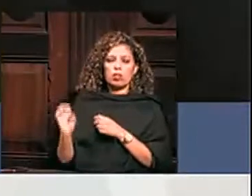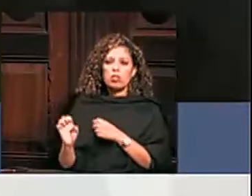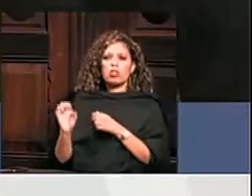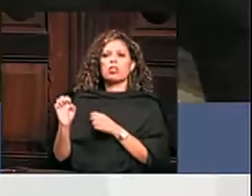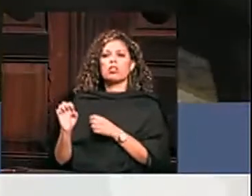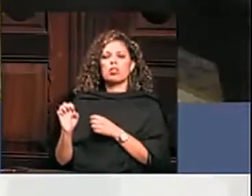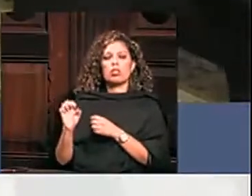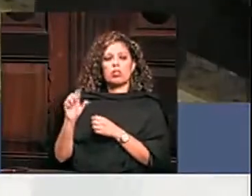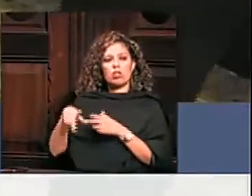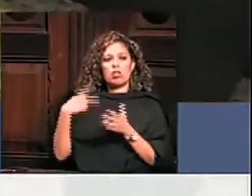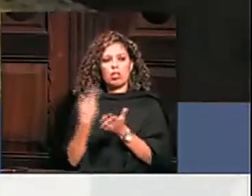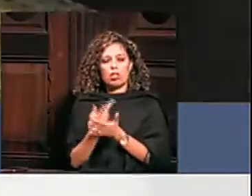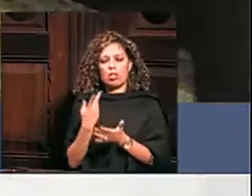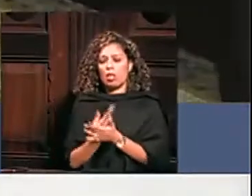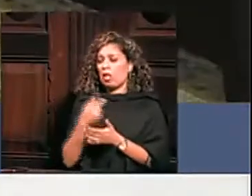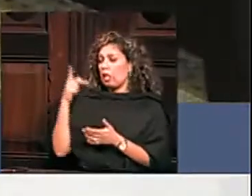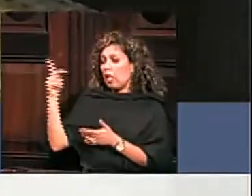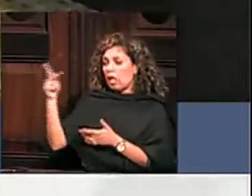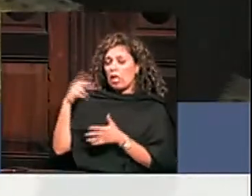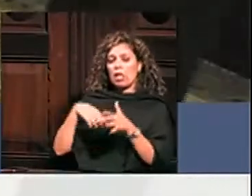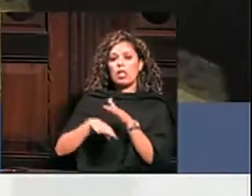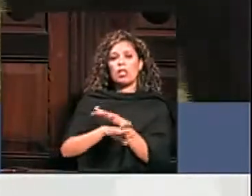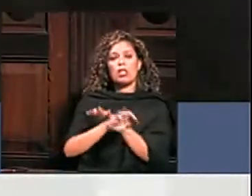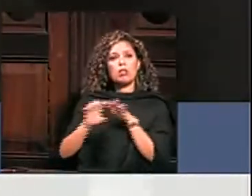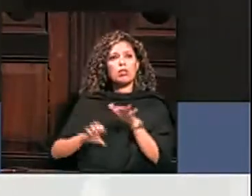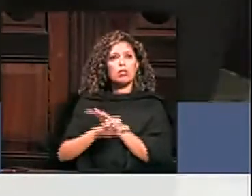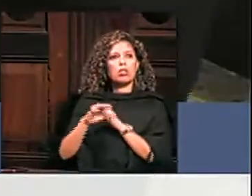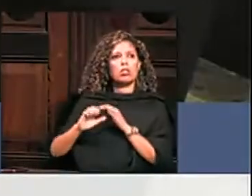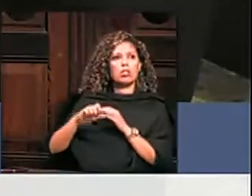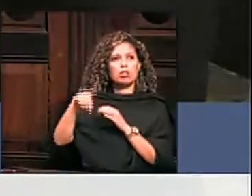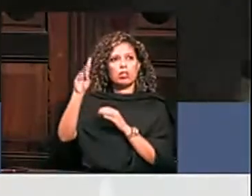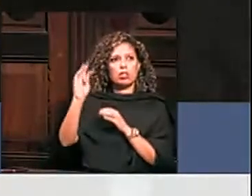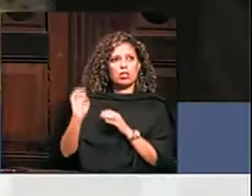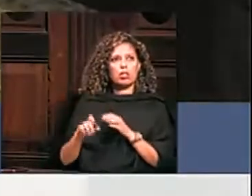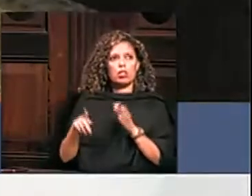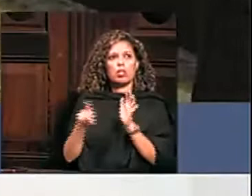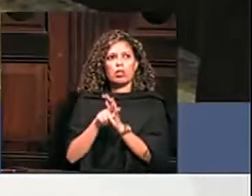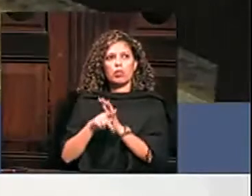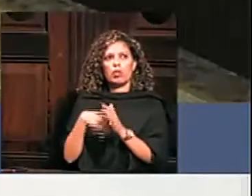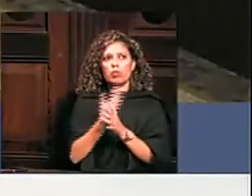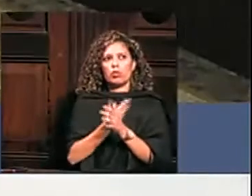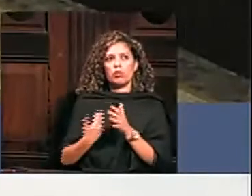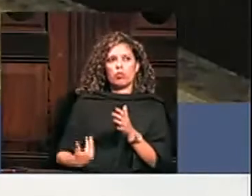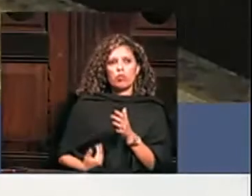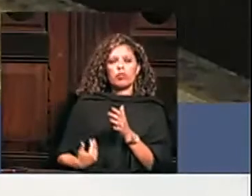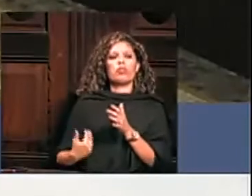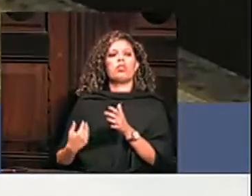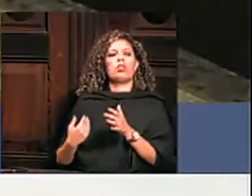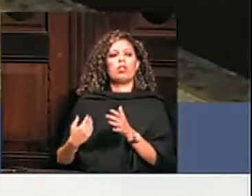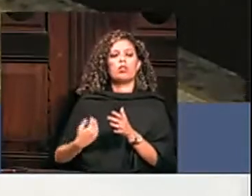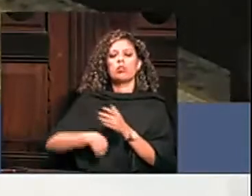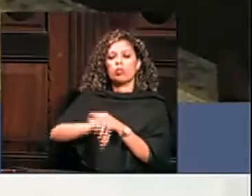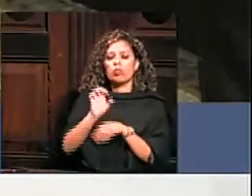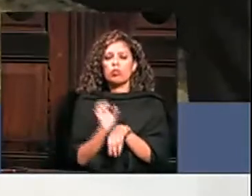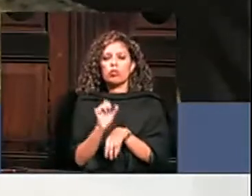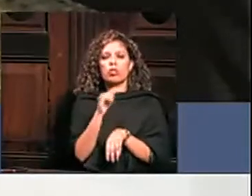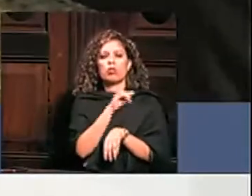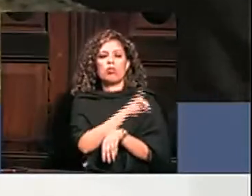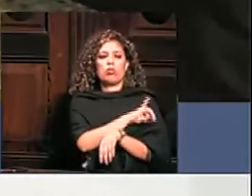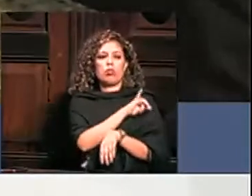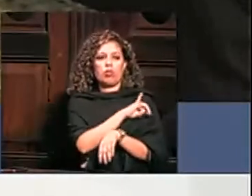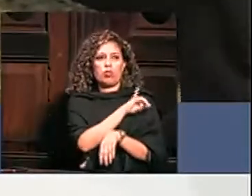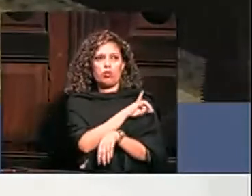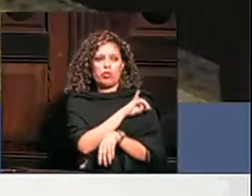seu status de empresa pública lucrativa e, com isso, apagar de vez aquele momento trágico na história